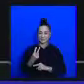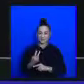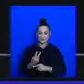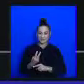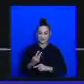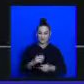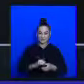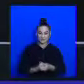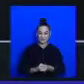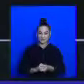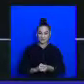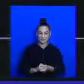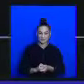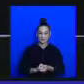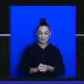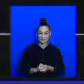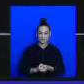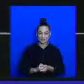6.152.